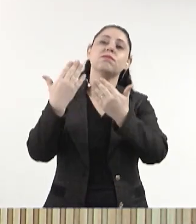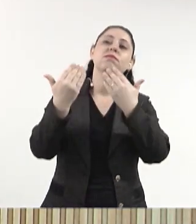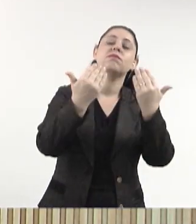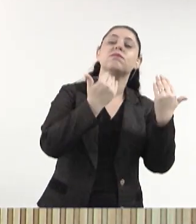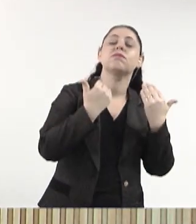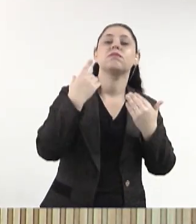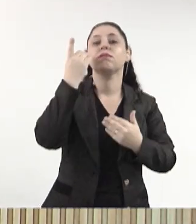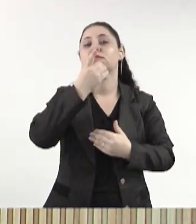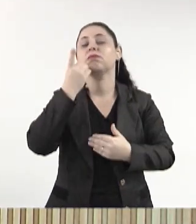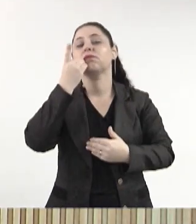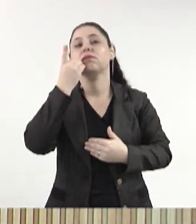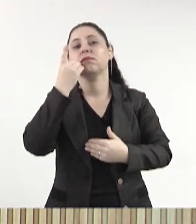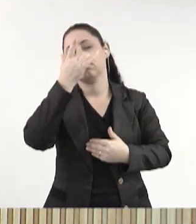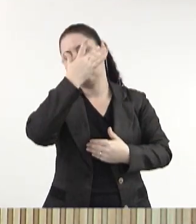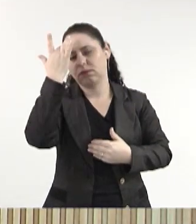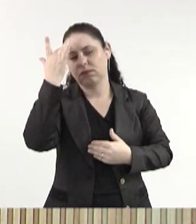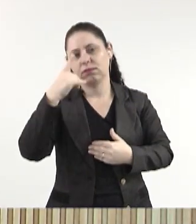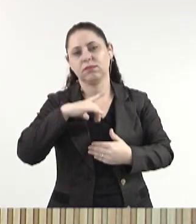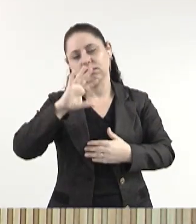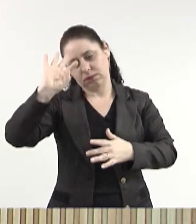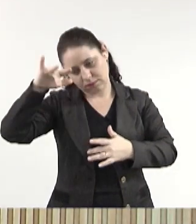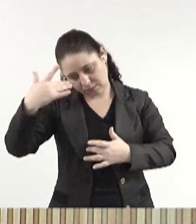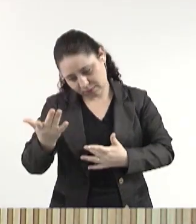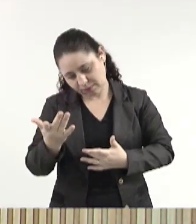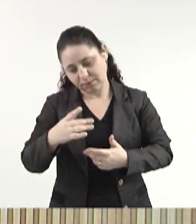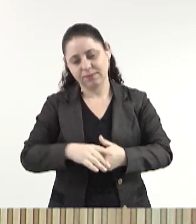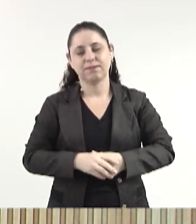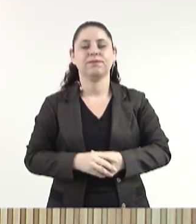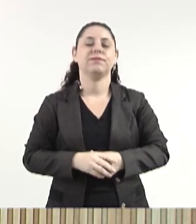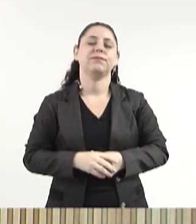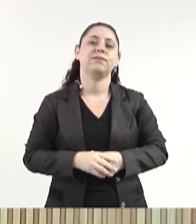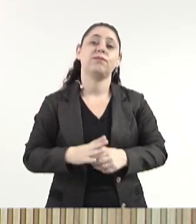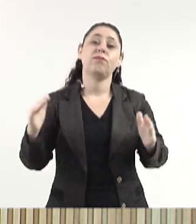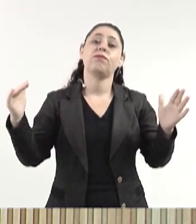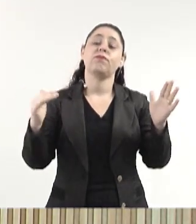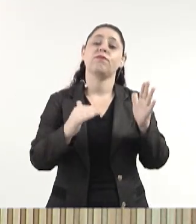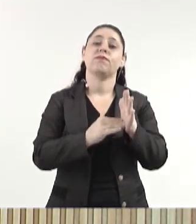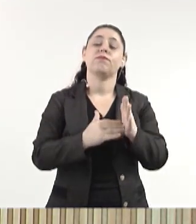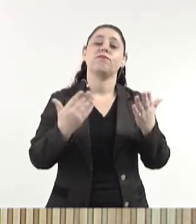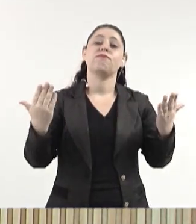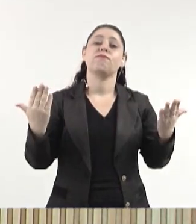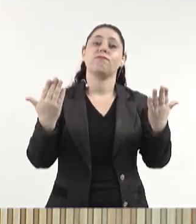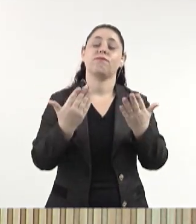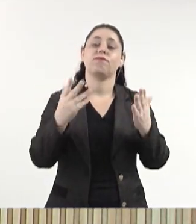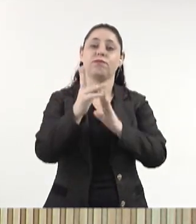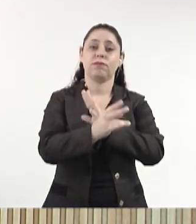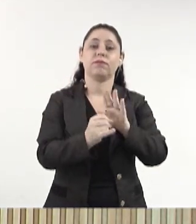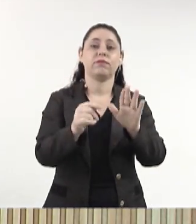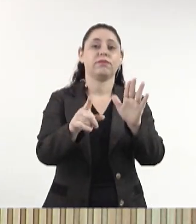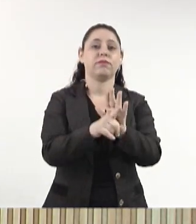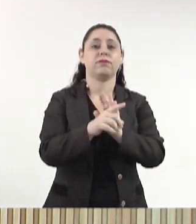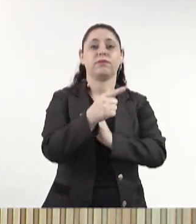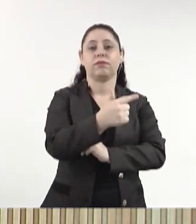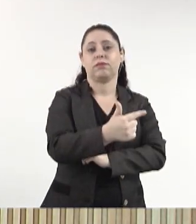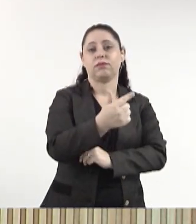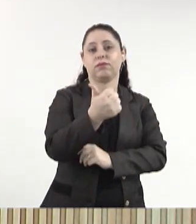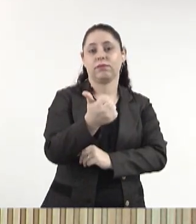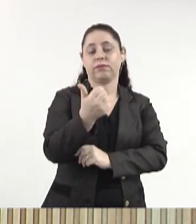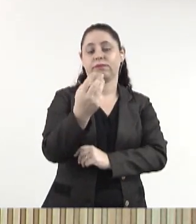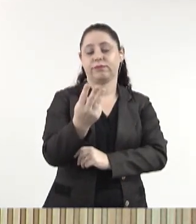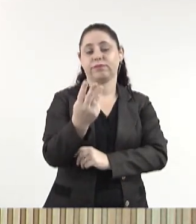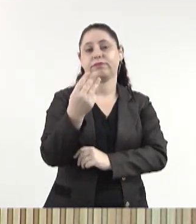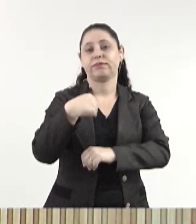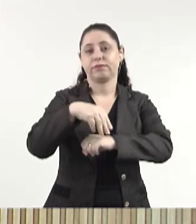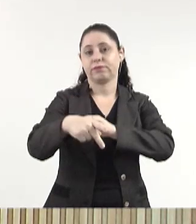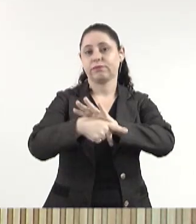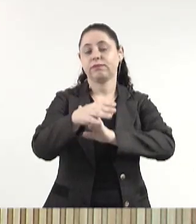os deputados e com as pessoas que serão homenageadas. Último item da pauta de hoje, projeto de lei de número 213, encaminhado